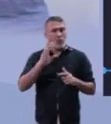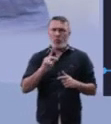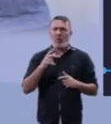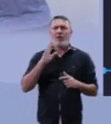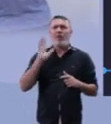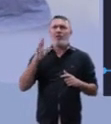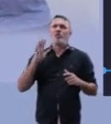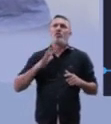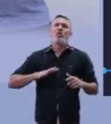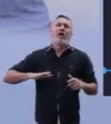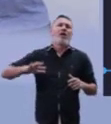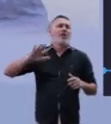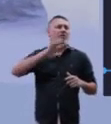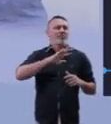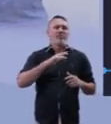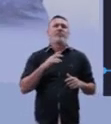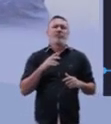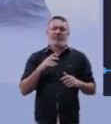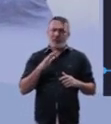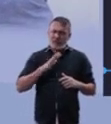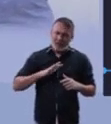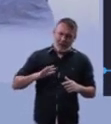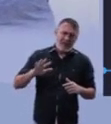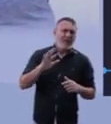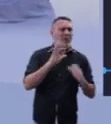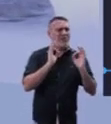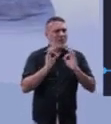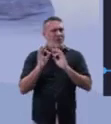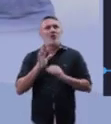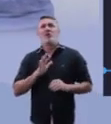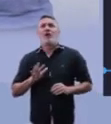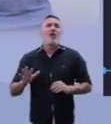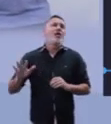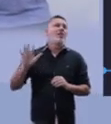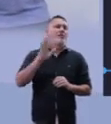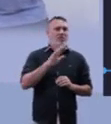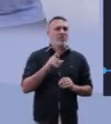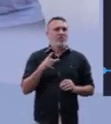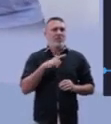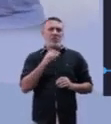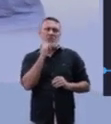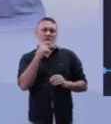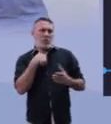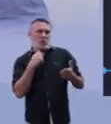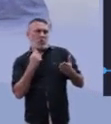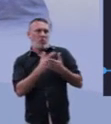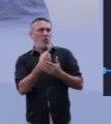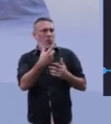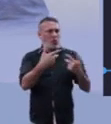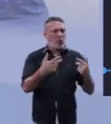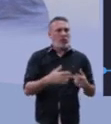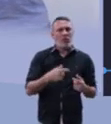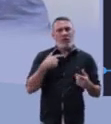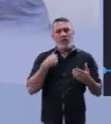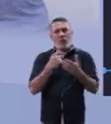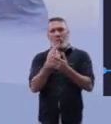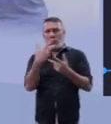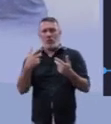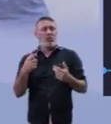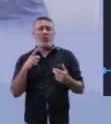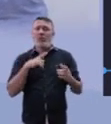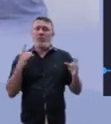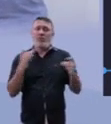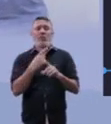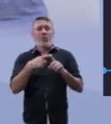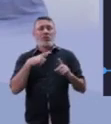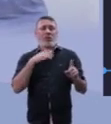é só para mulheres, mas para todos, no geral, né? Que isso é só para mulheres. Não, para o geral, eu assisto, eu gosto. Às vezes, olha, eu vou comprar aquela vasilha ali, eu vou comprar